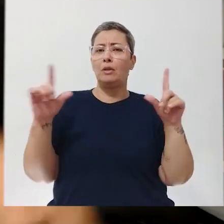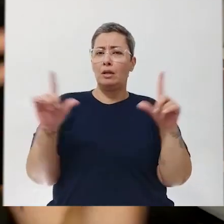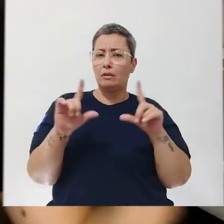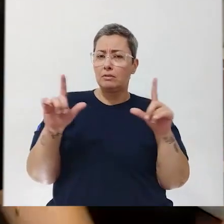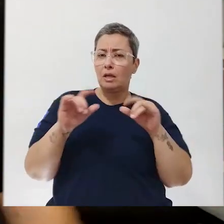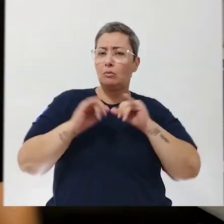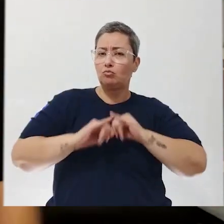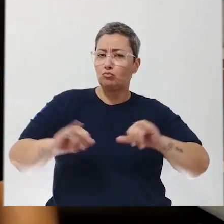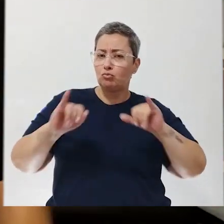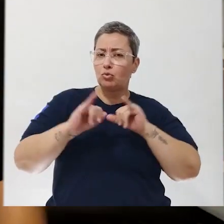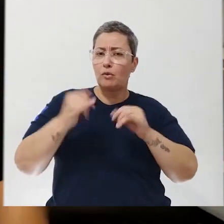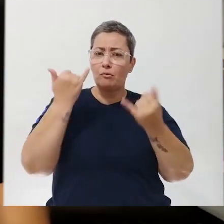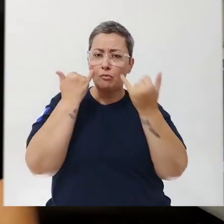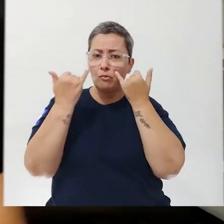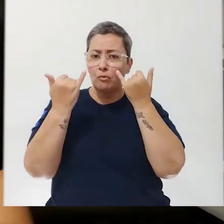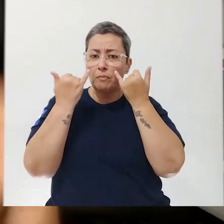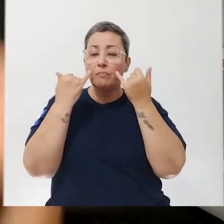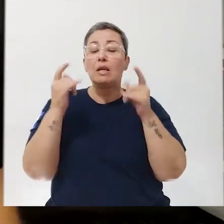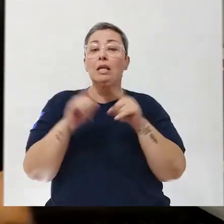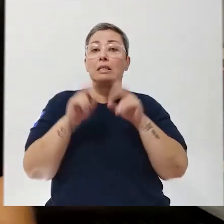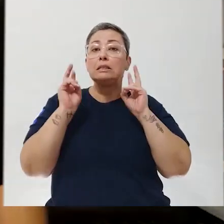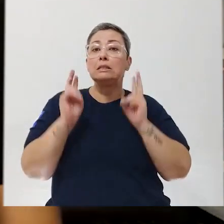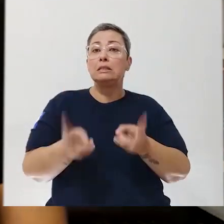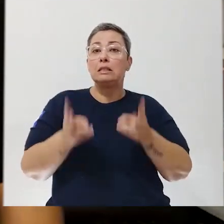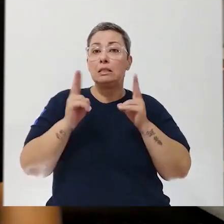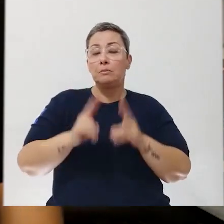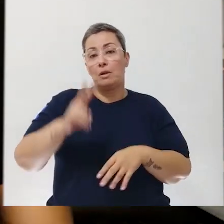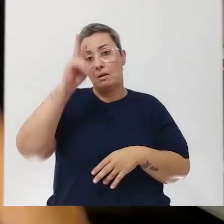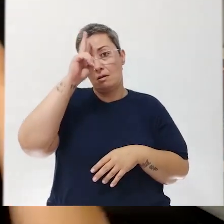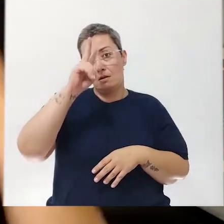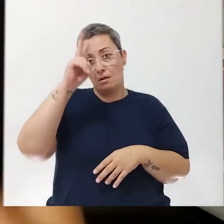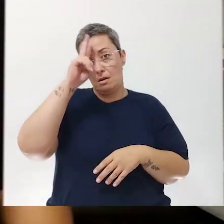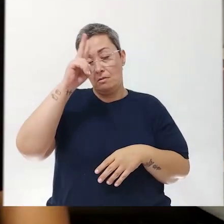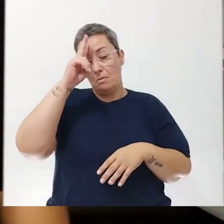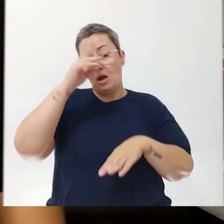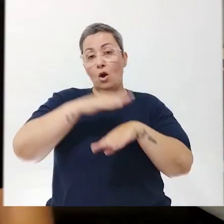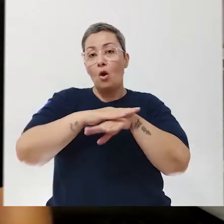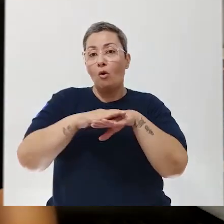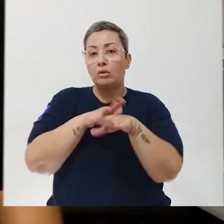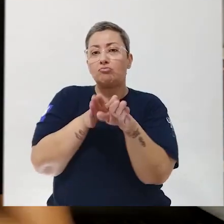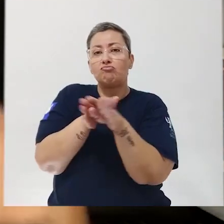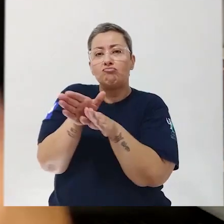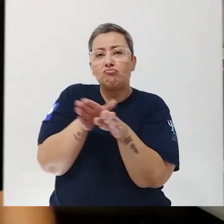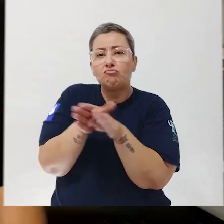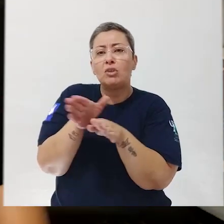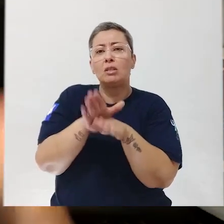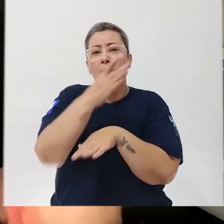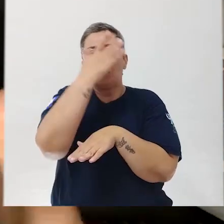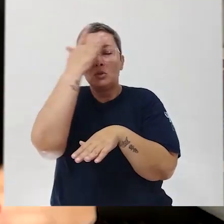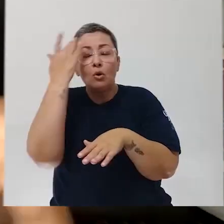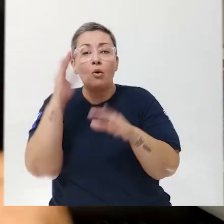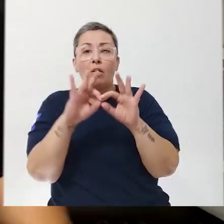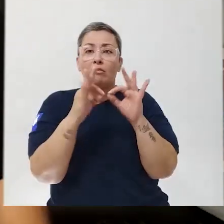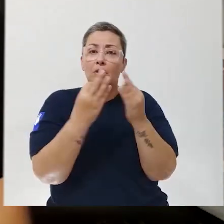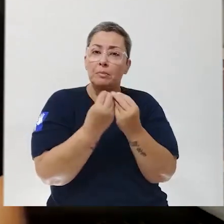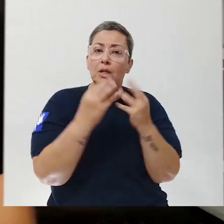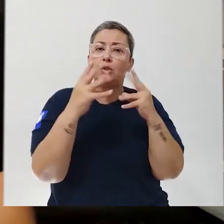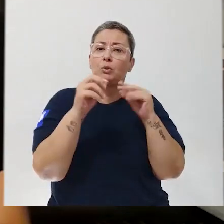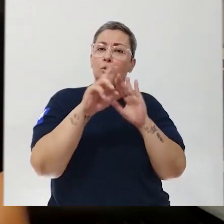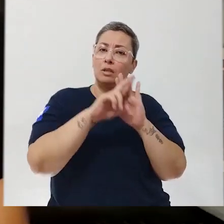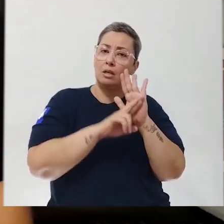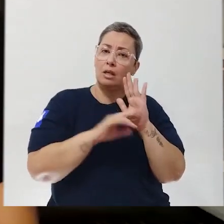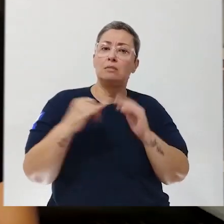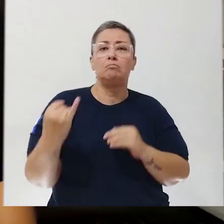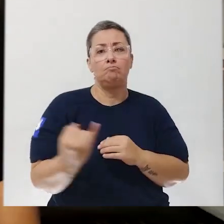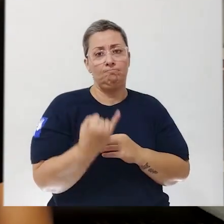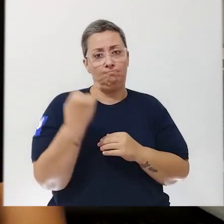na TV, a gente tem visto muitas pessoas falar e que sempre tem que ser lembrado. Então, fale com as pessoas ao seu redor, com a sua família sobre esses protocolos,